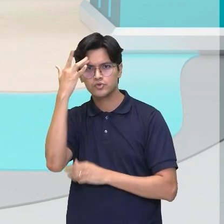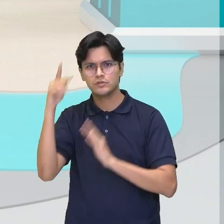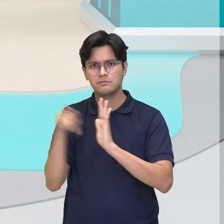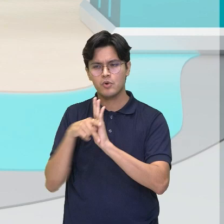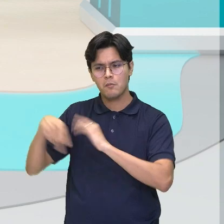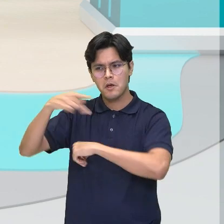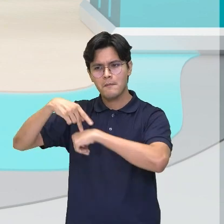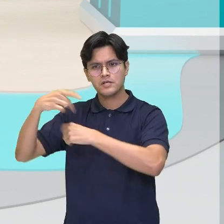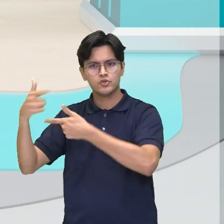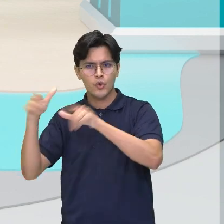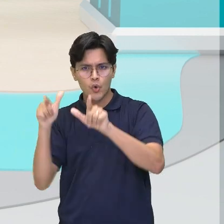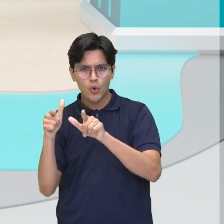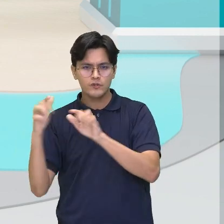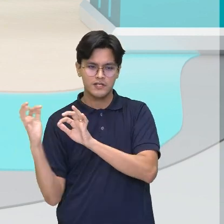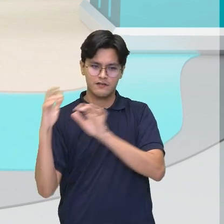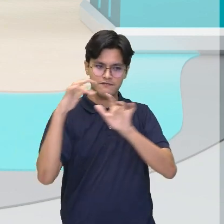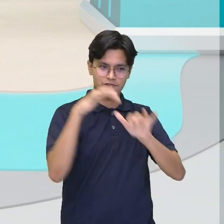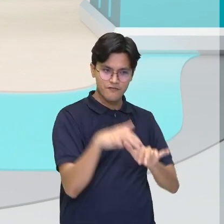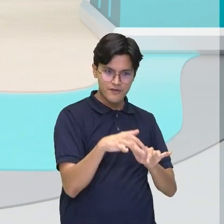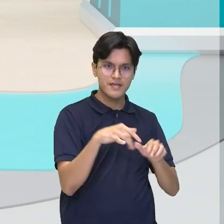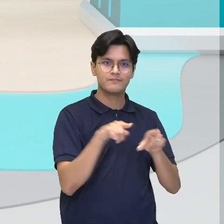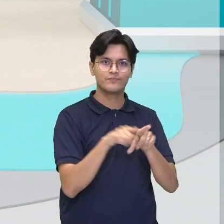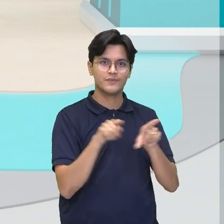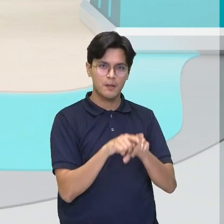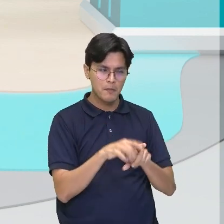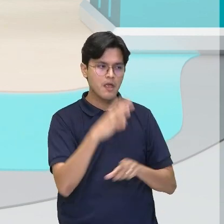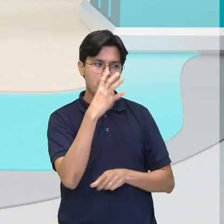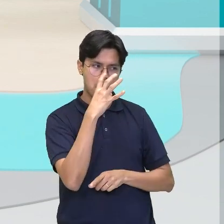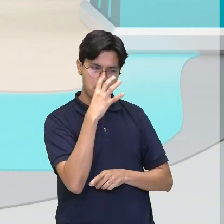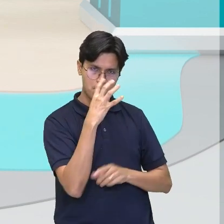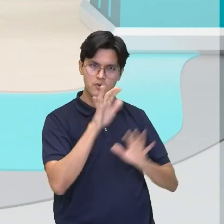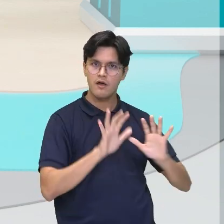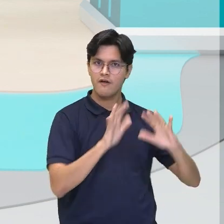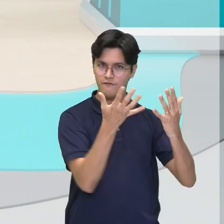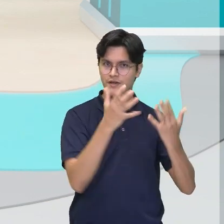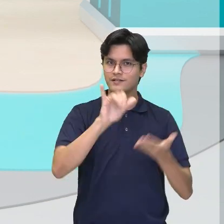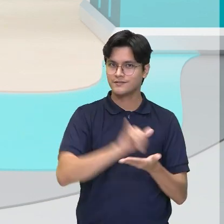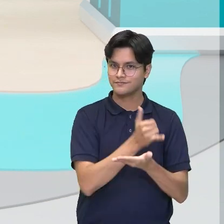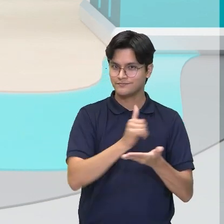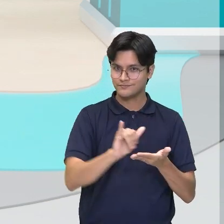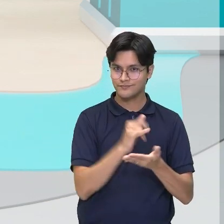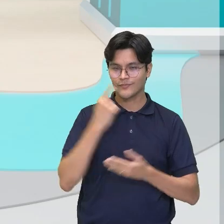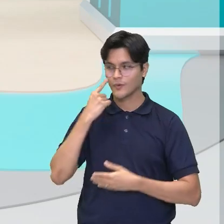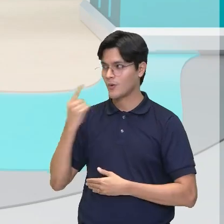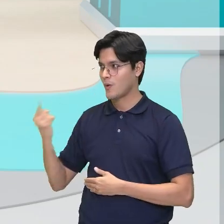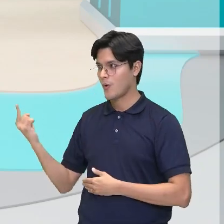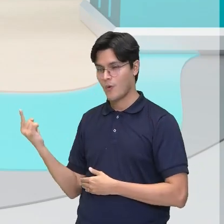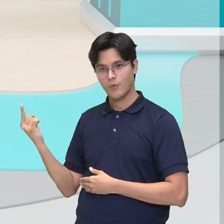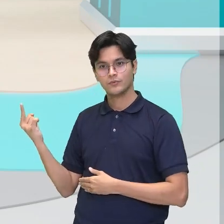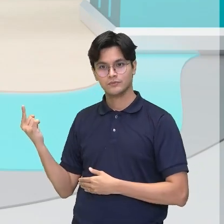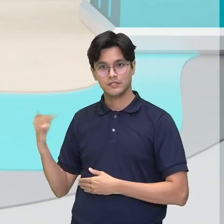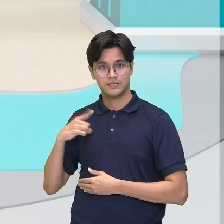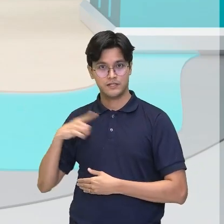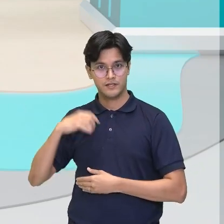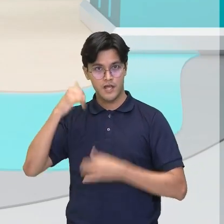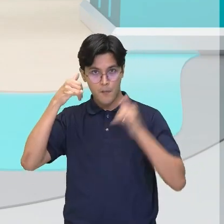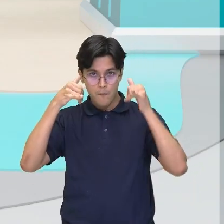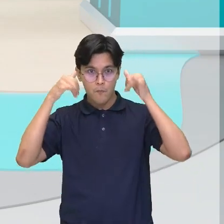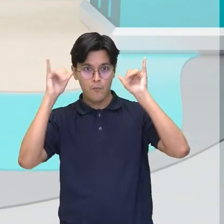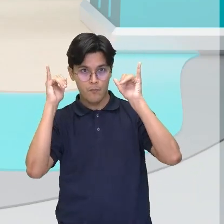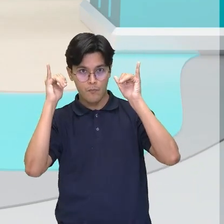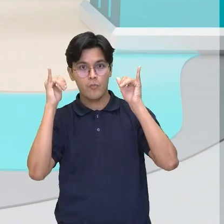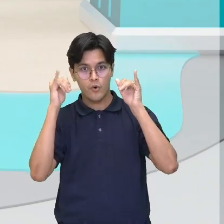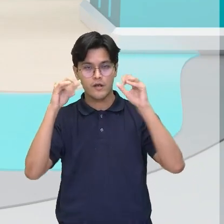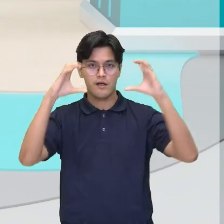festividade, certo? Eu trouxe para vocês aqui os dois representantes dessas duas agremiações, o boi garantido, que